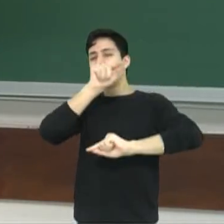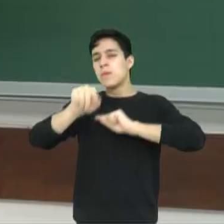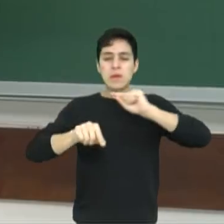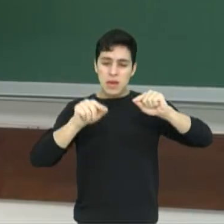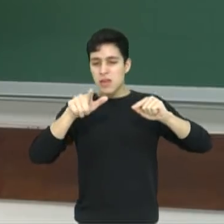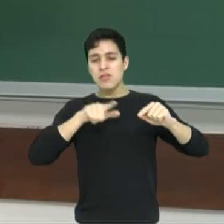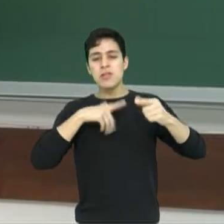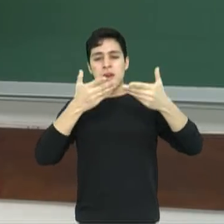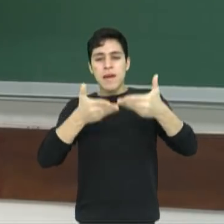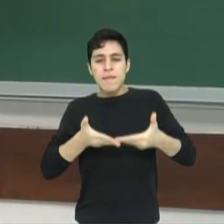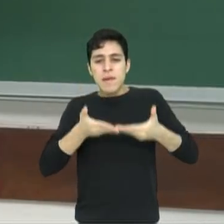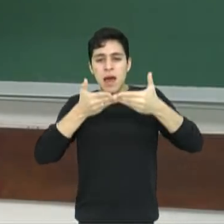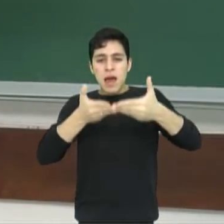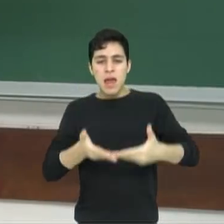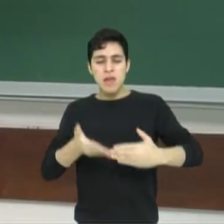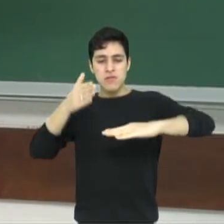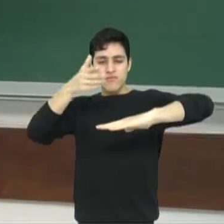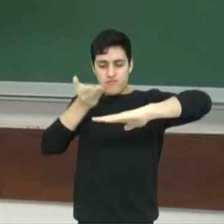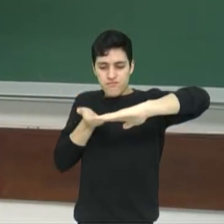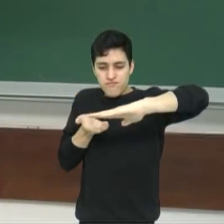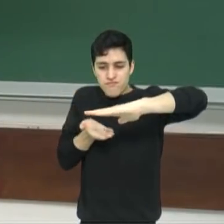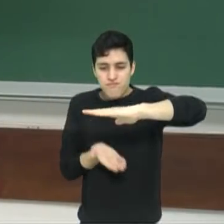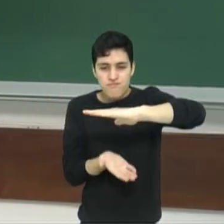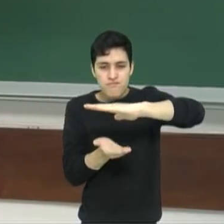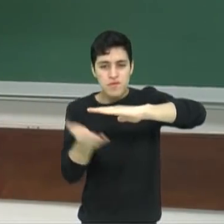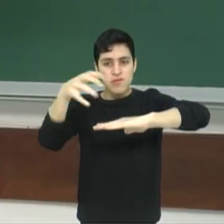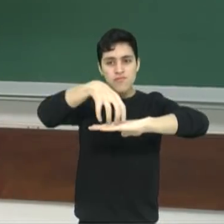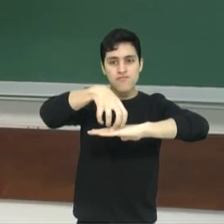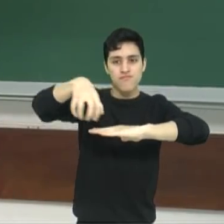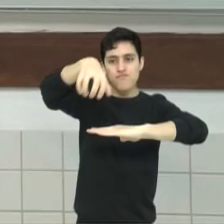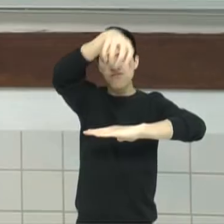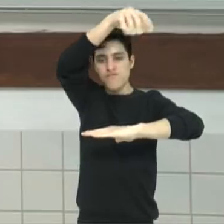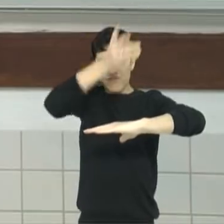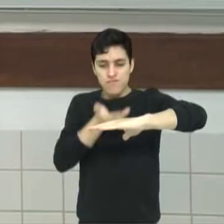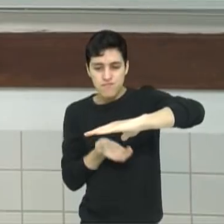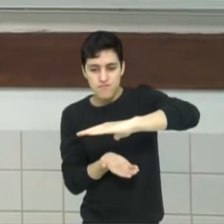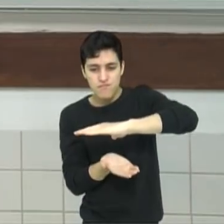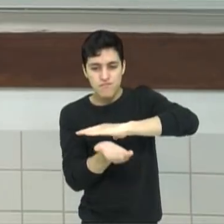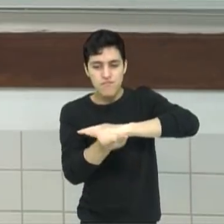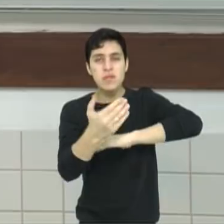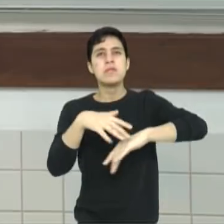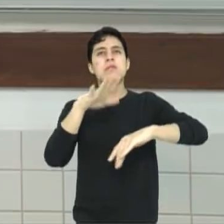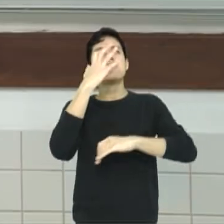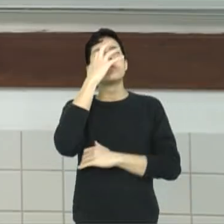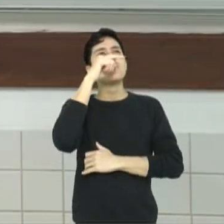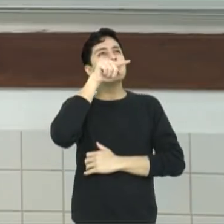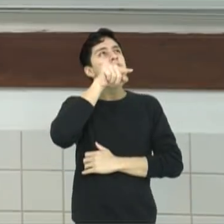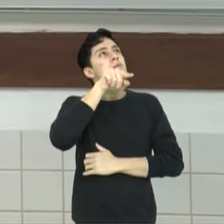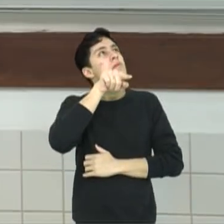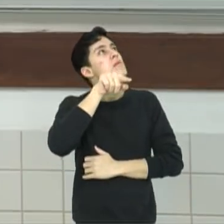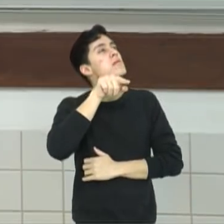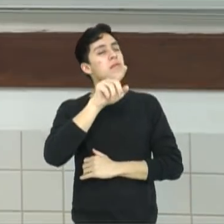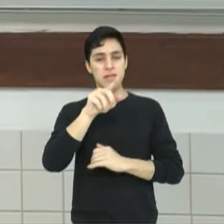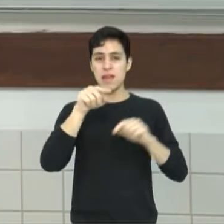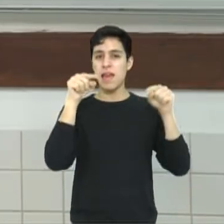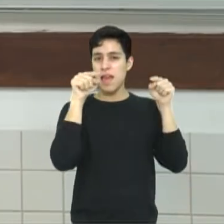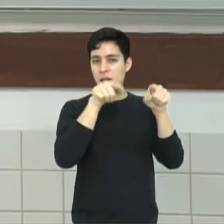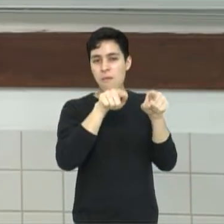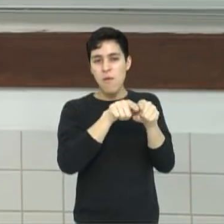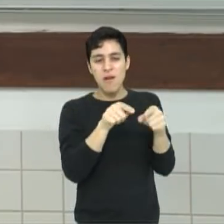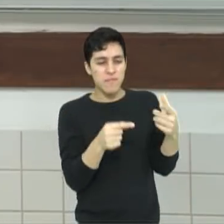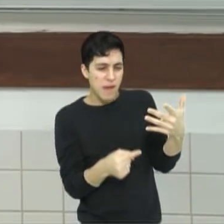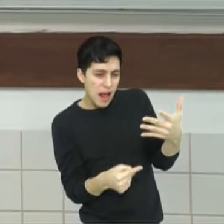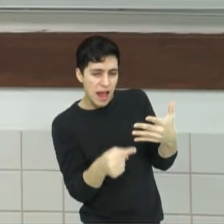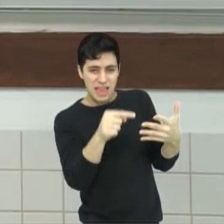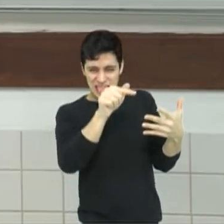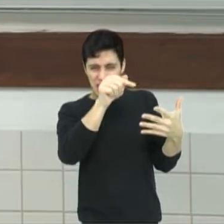baixo dela para chegar na cidade, e era considerado um dos grandes 7 maravilhas do mundo antigo, com a sua